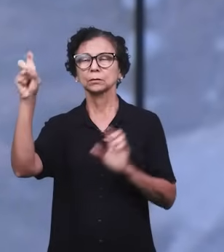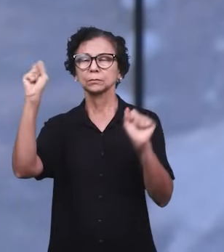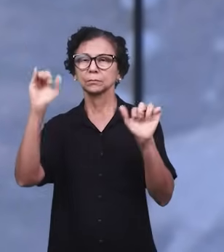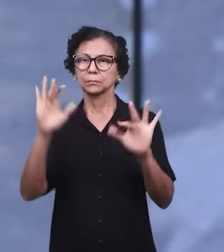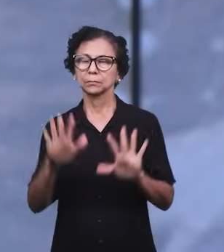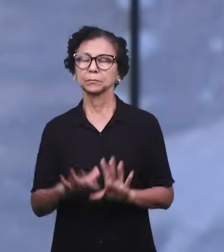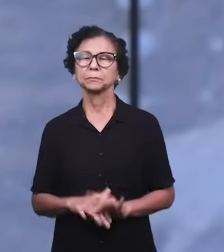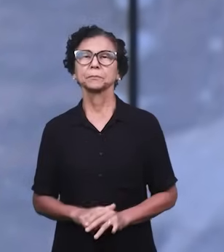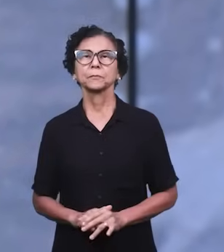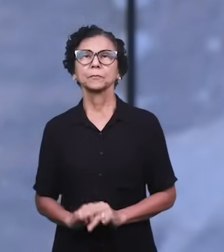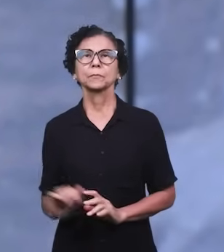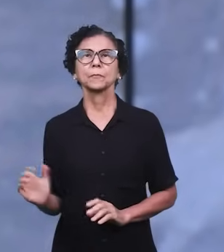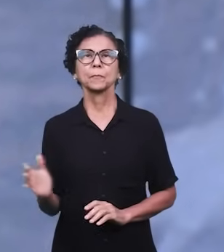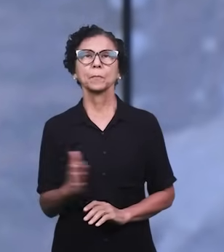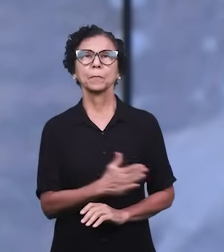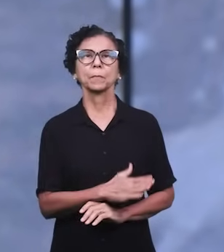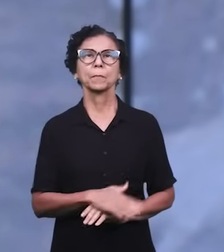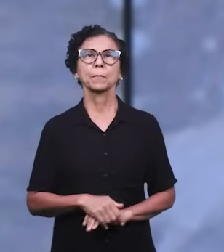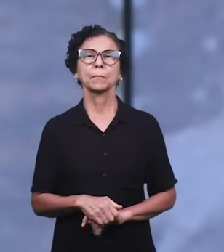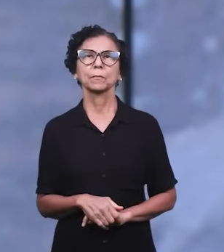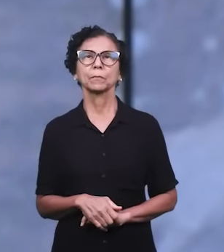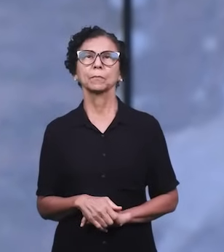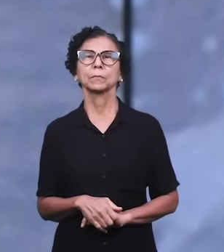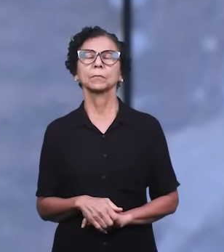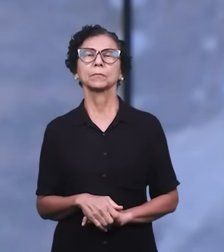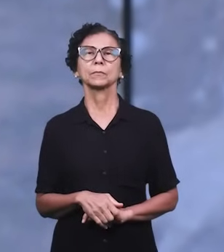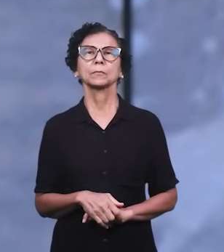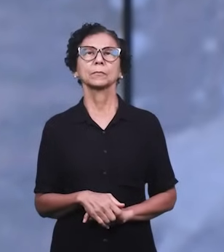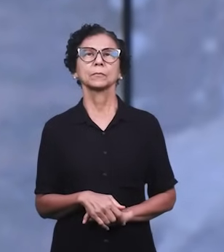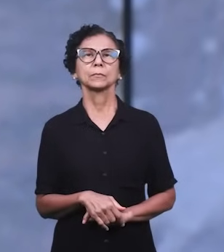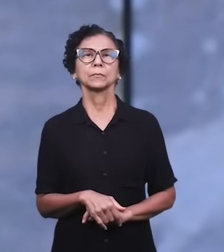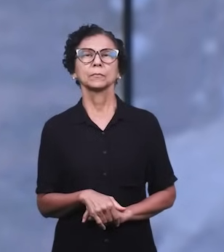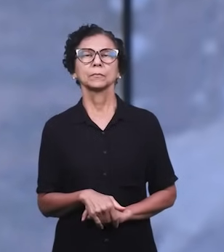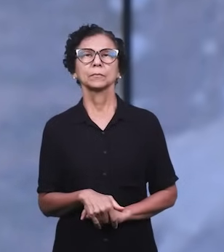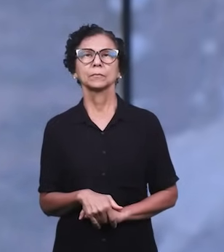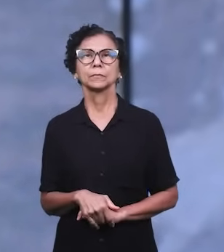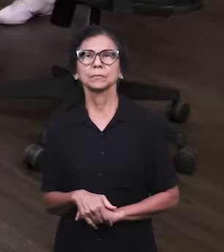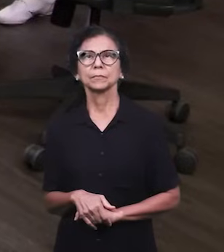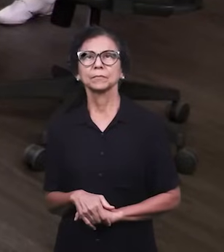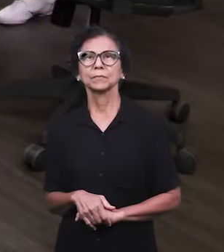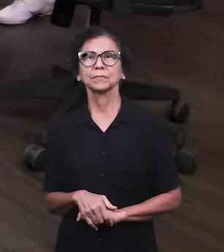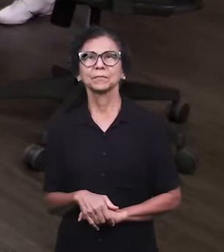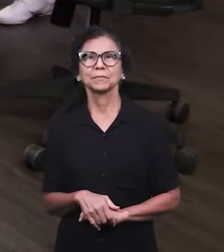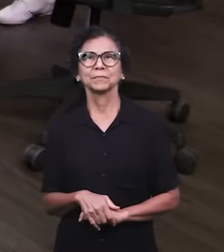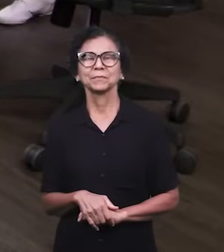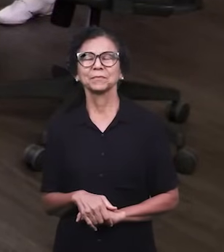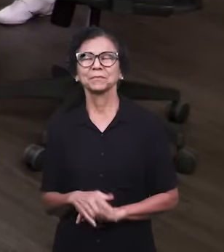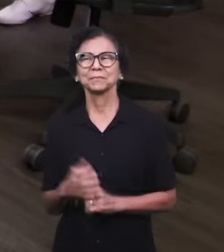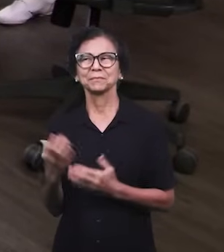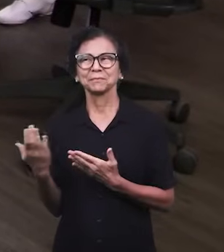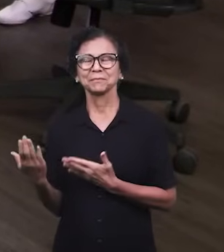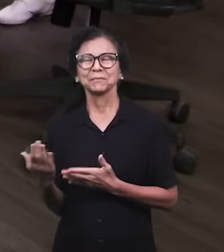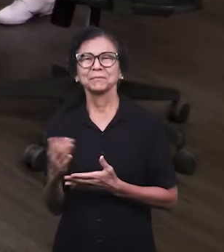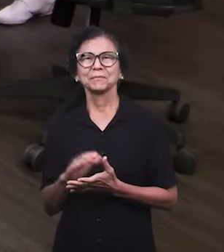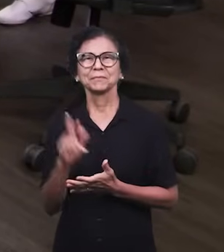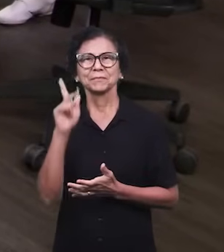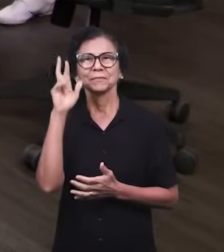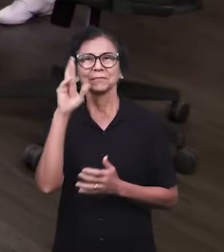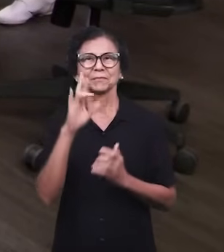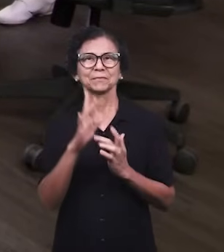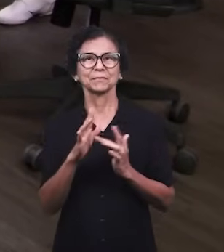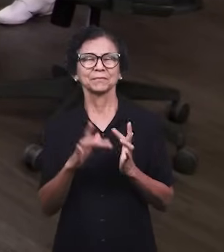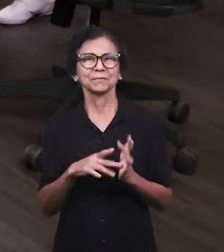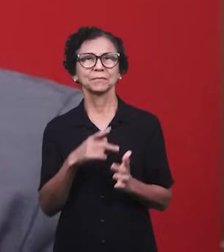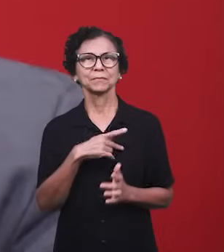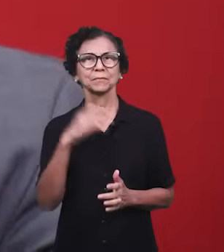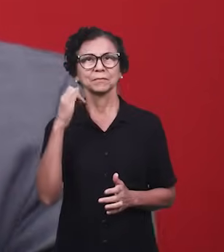a Jesus. Andréia, temos ainda a participação de um jovem aqui no estúdio. Pediu o Marcos para falar ainda sobre cura física. A paz do Senhor,